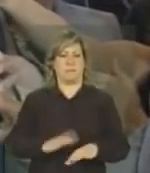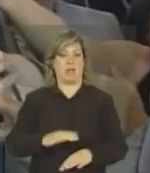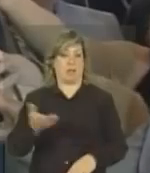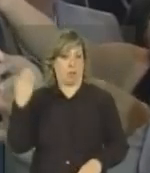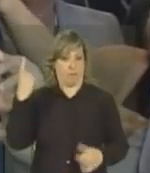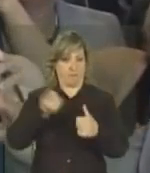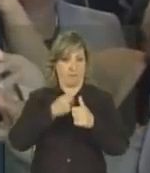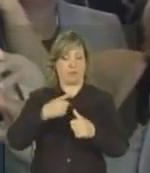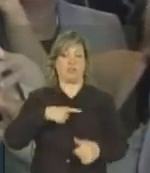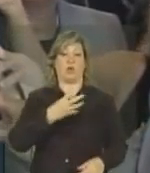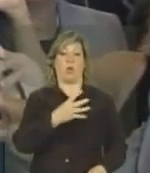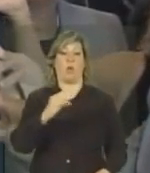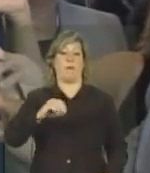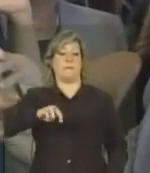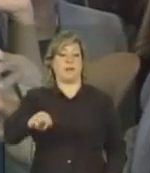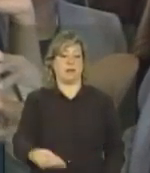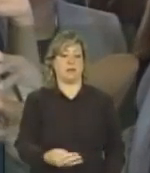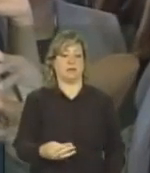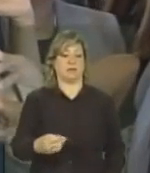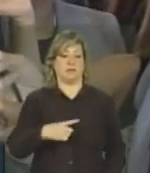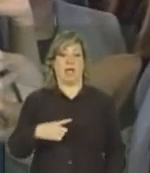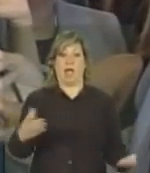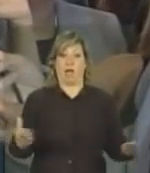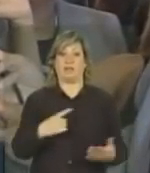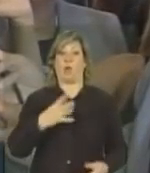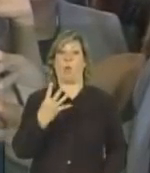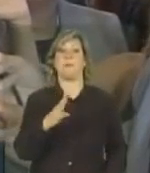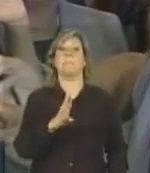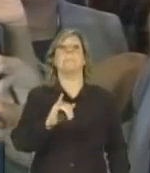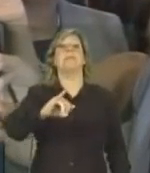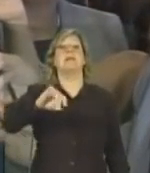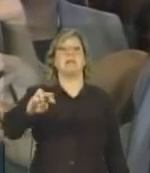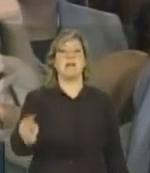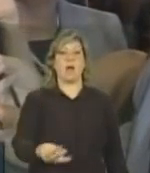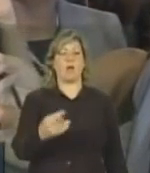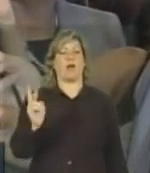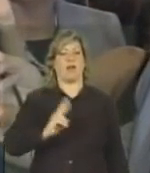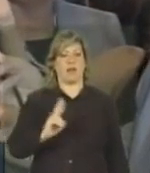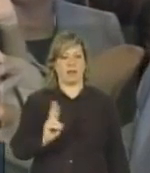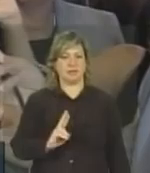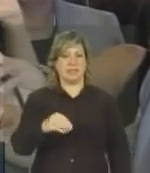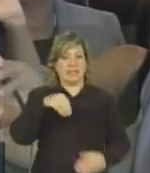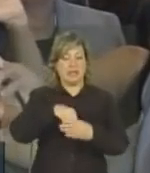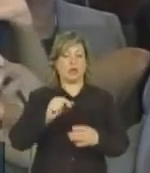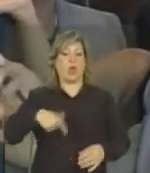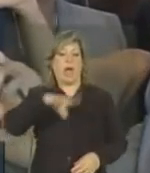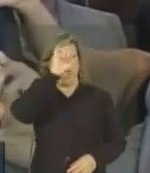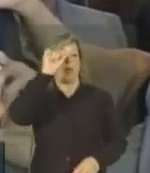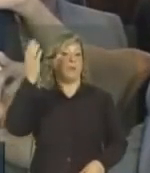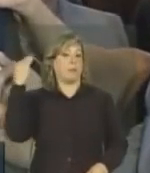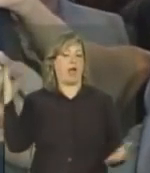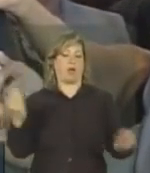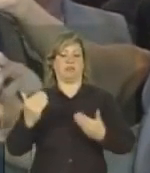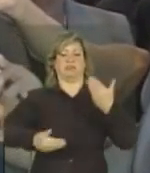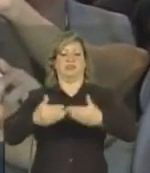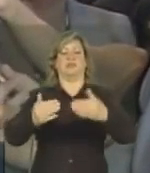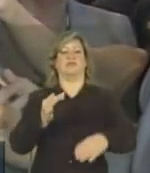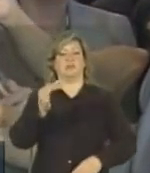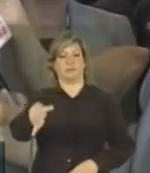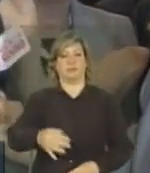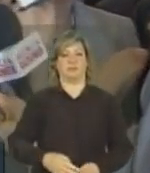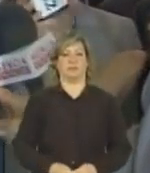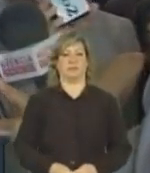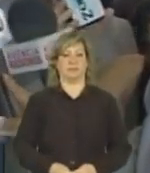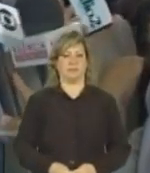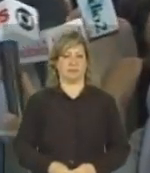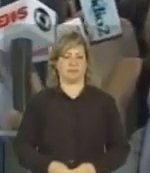tinha 400 milhões previstos, agora nós temos 4 bilhões de reais dentro daquilo que nós aprendemos com o passado e vamos construir agora e no futuro. O